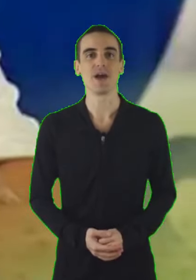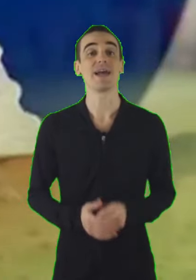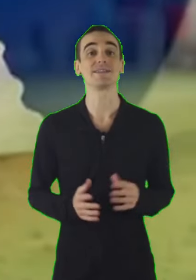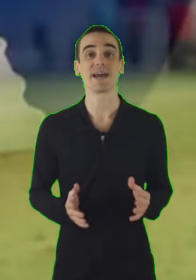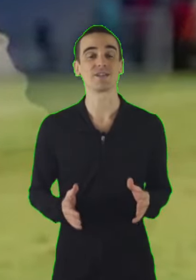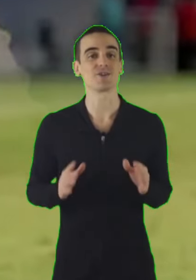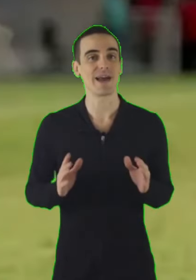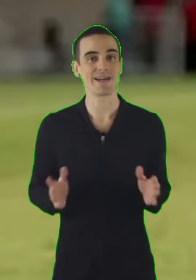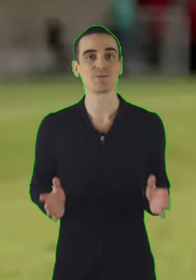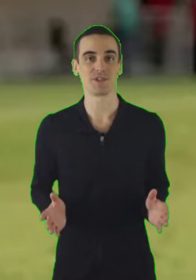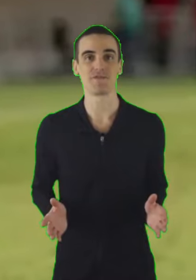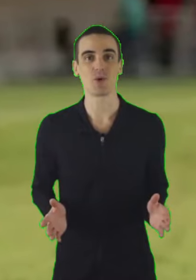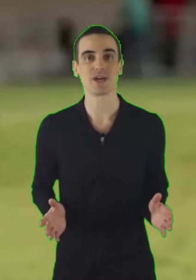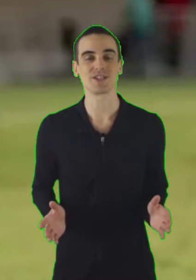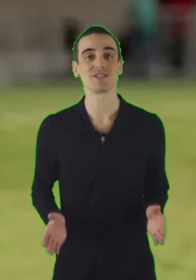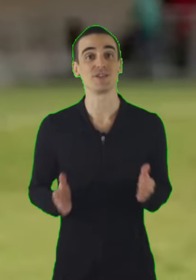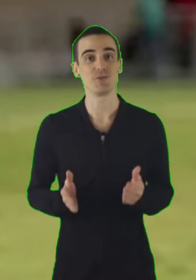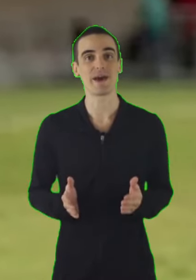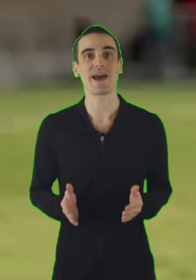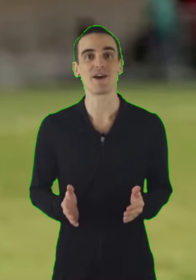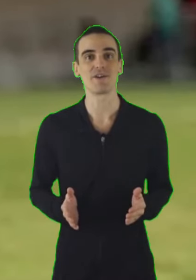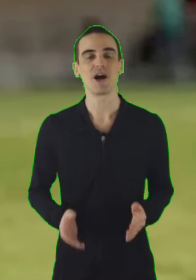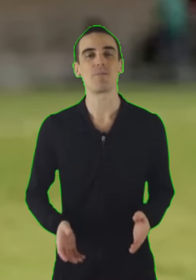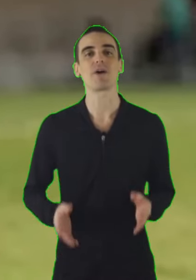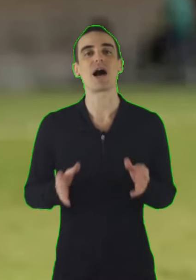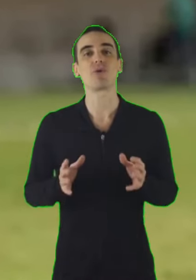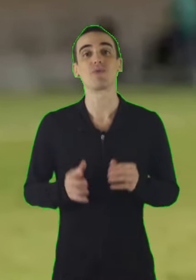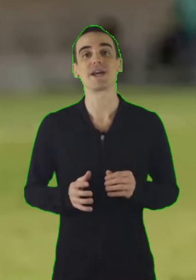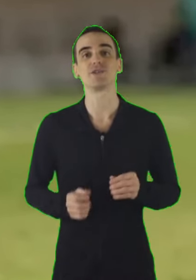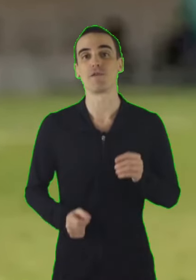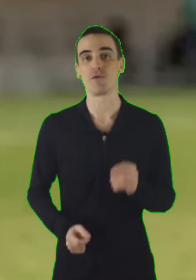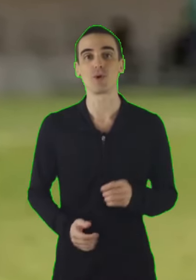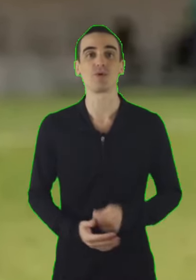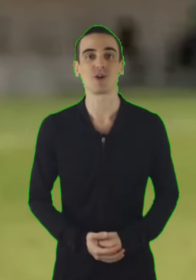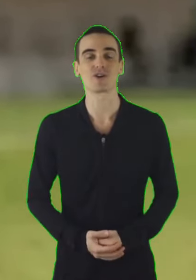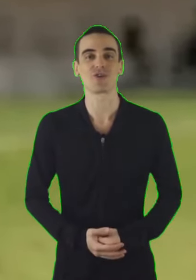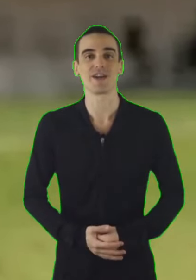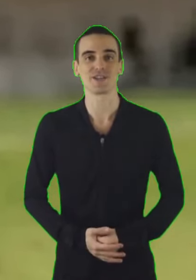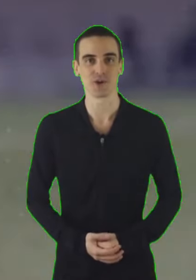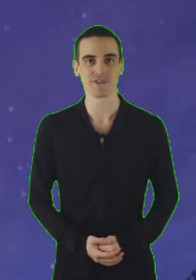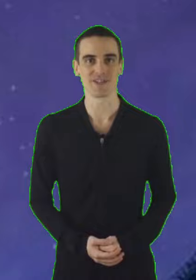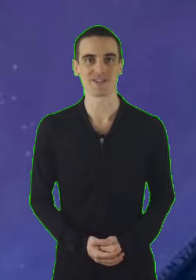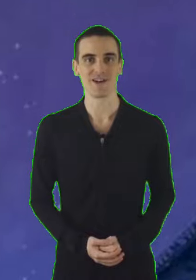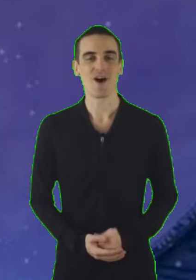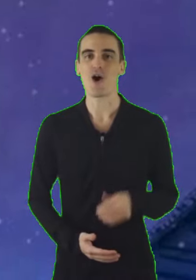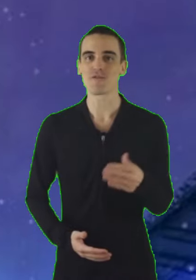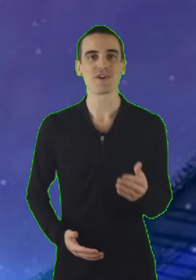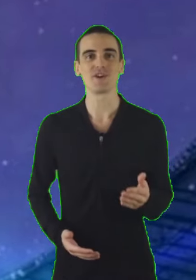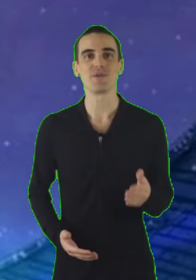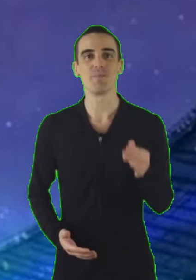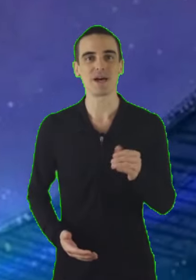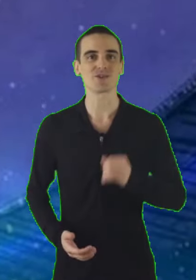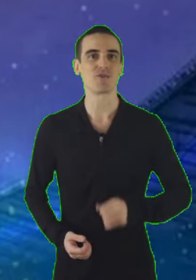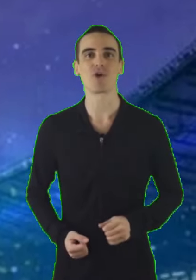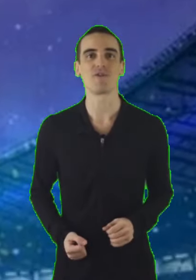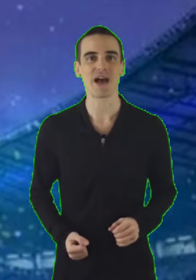mais adiantado nas conversas. O clube está de volta à Série A do Brasileiro, enquanto o Coritiba disputará a Série B. Para não perder as